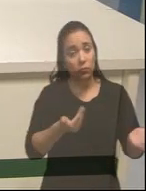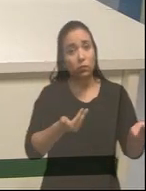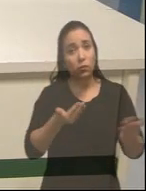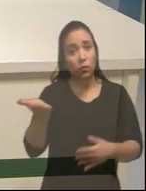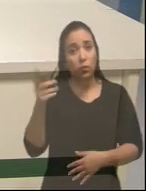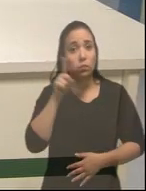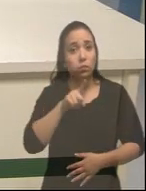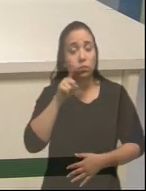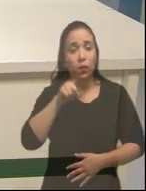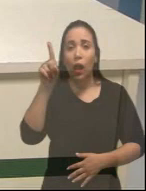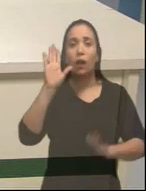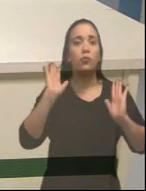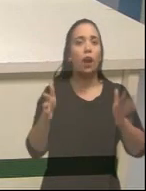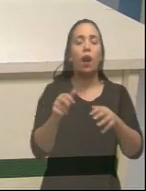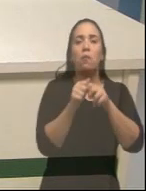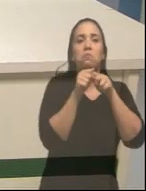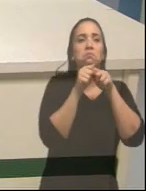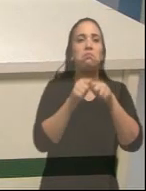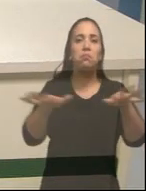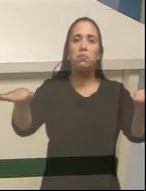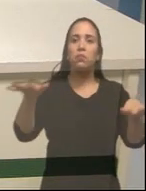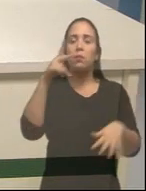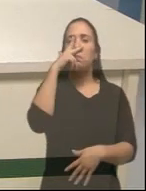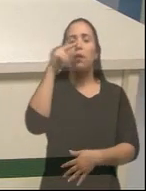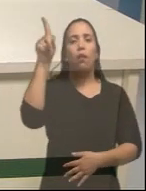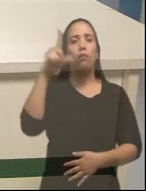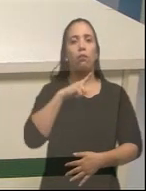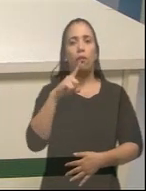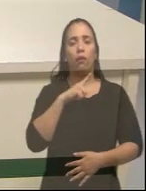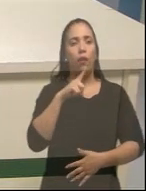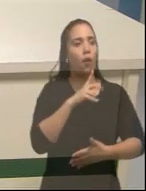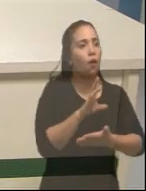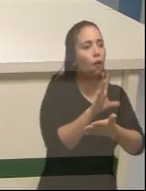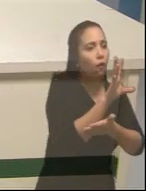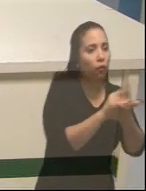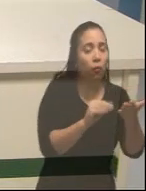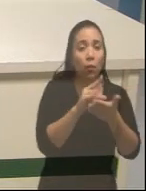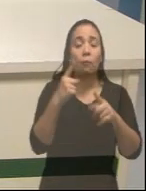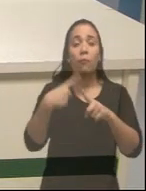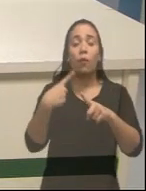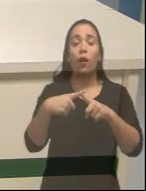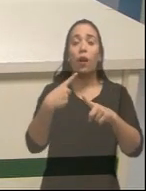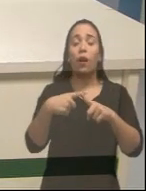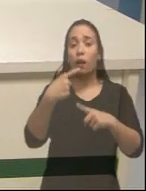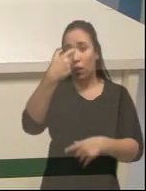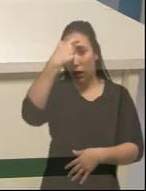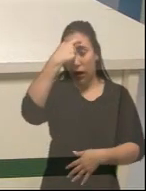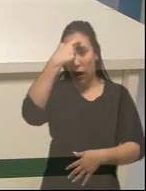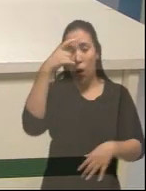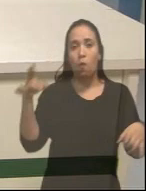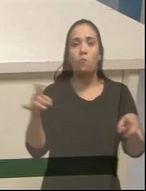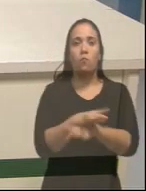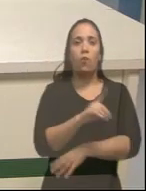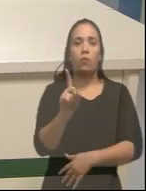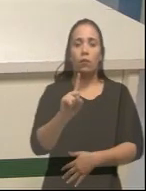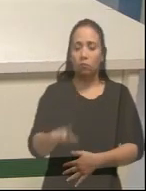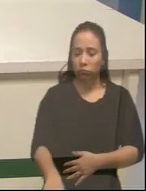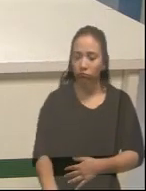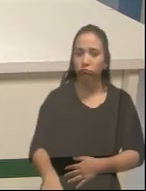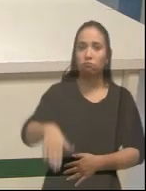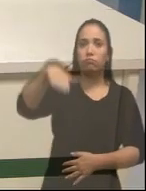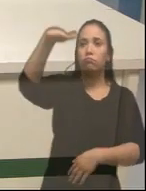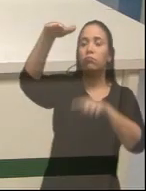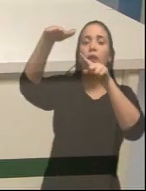já é uma onda nos Estados Unidos. Que aqui também são jovens desequilibrados emocionalmente, desde criança, né? Sem nenhuma referência.